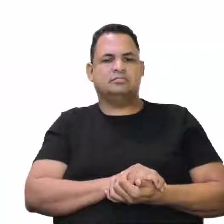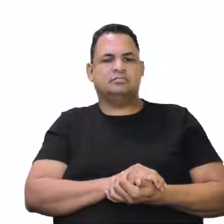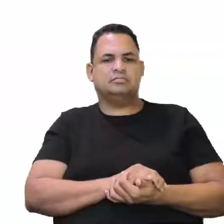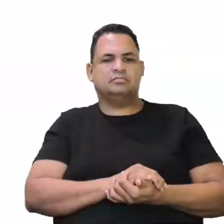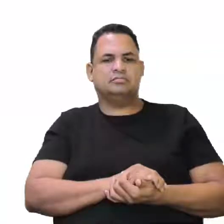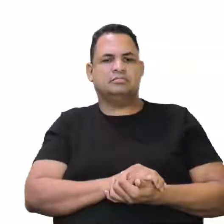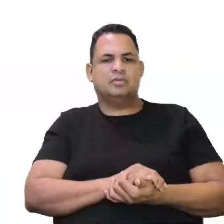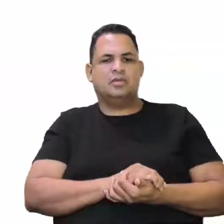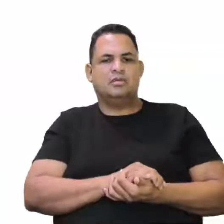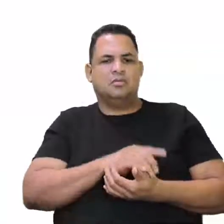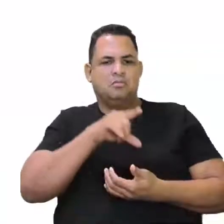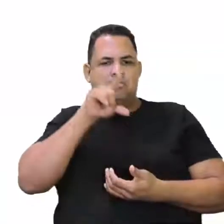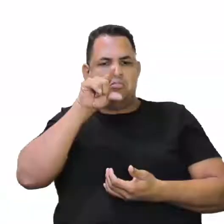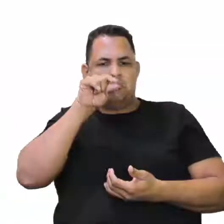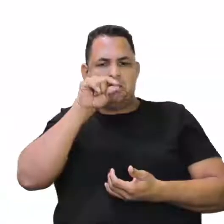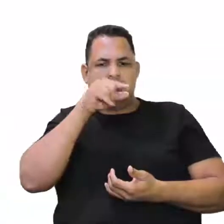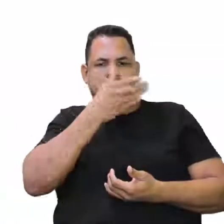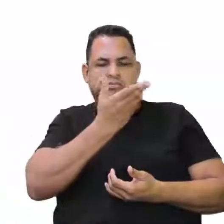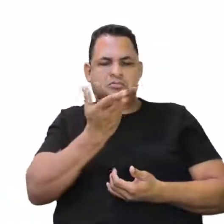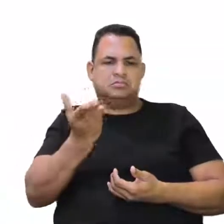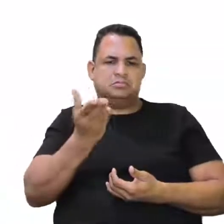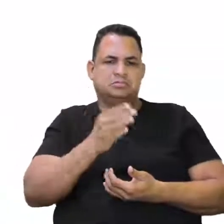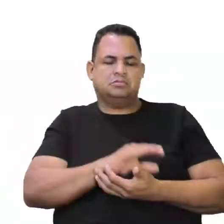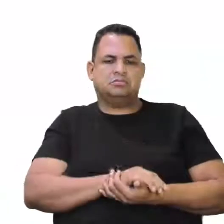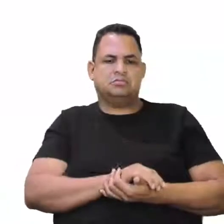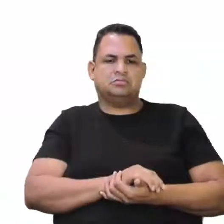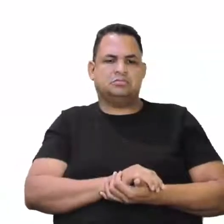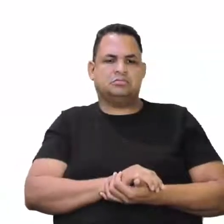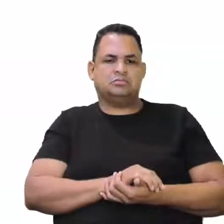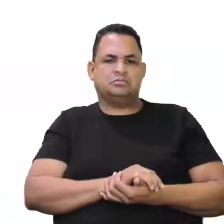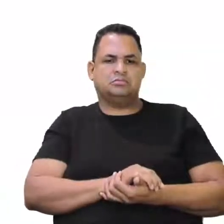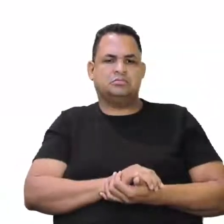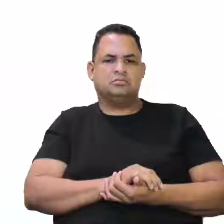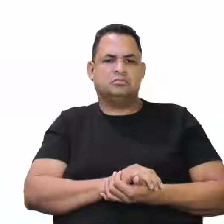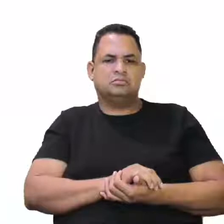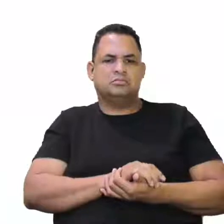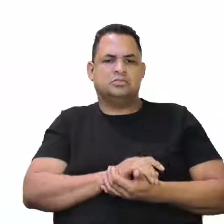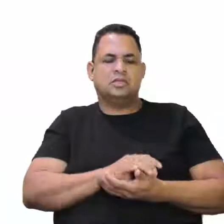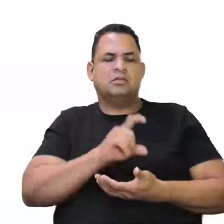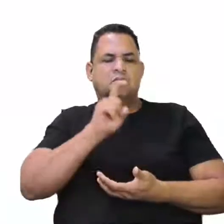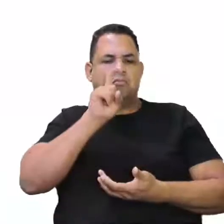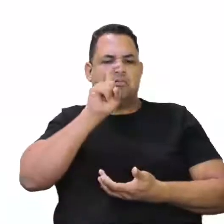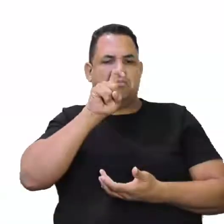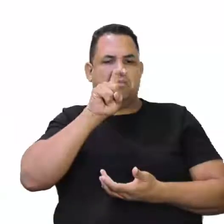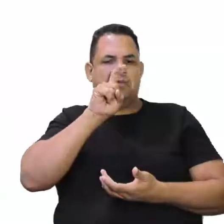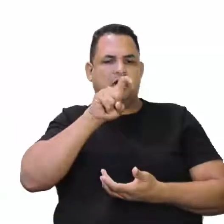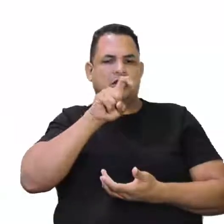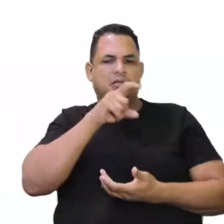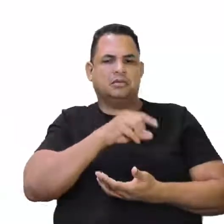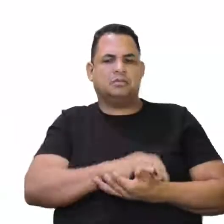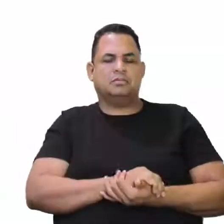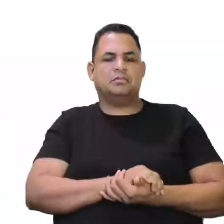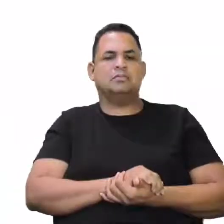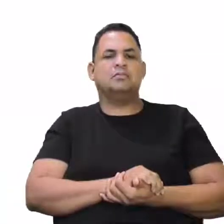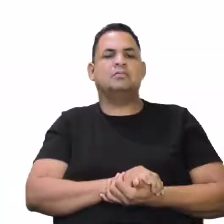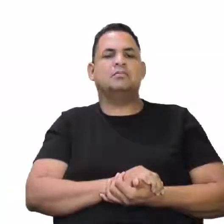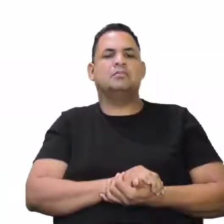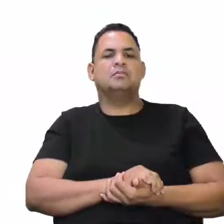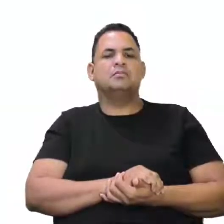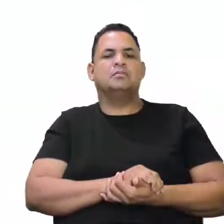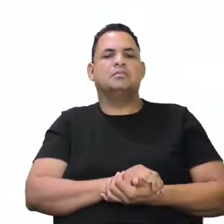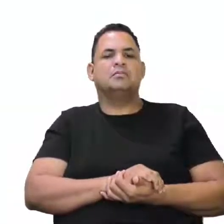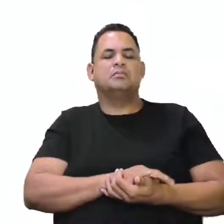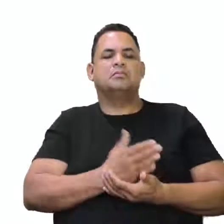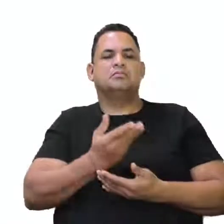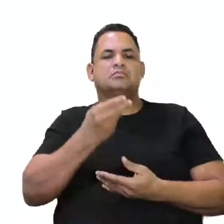Essa é uma ave. Pelo bico a gente sabe que é um papagaizinho, né? Esse animal